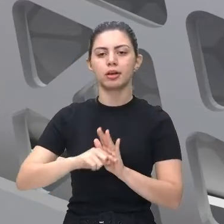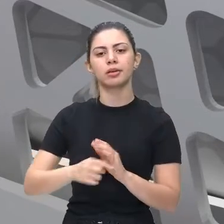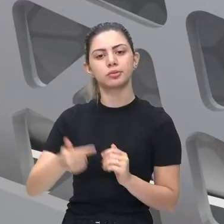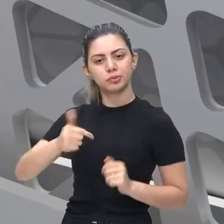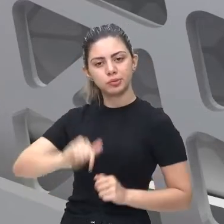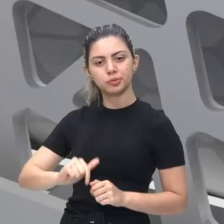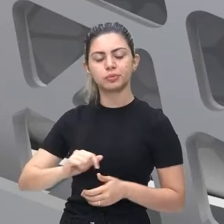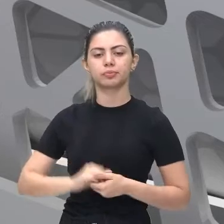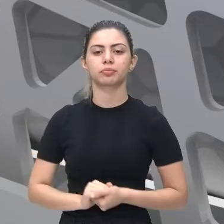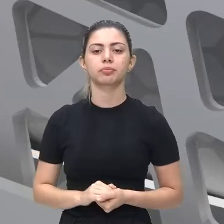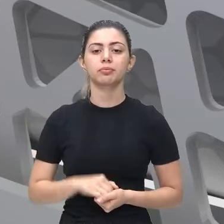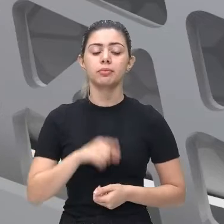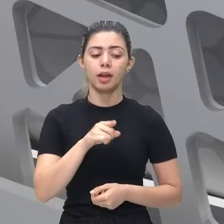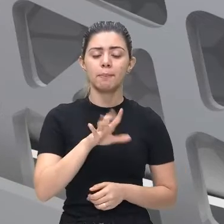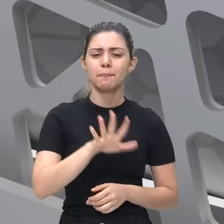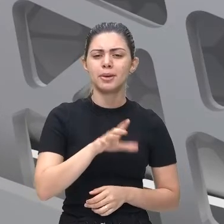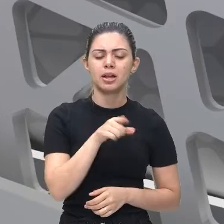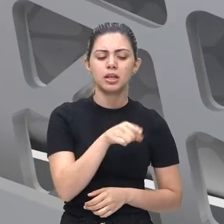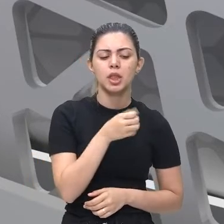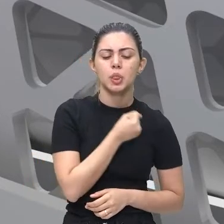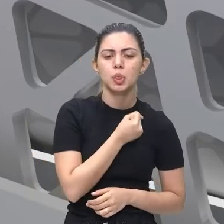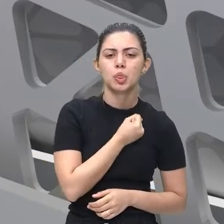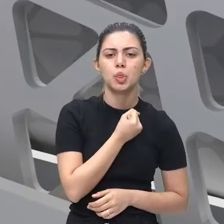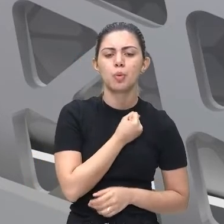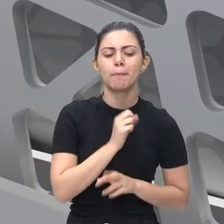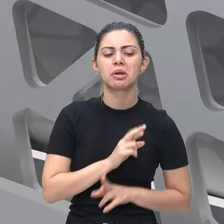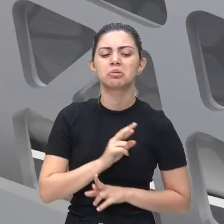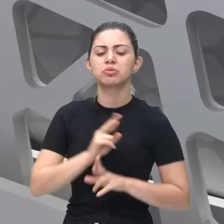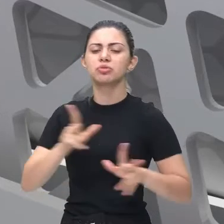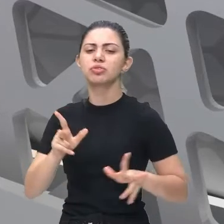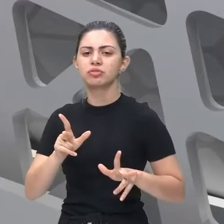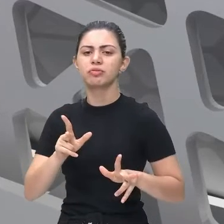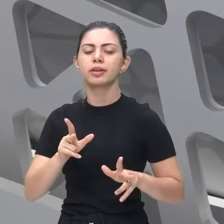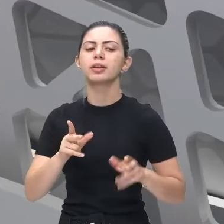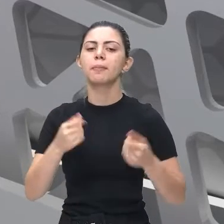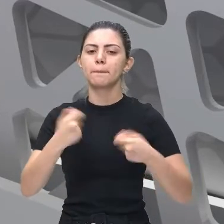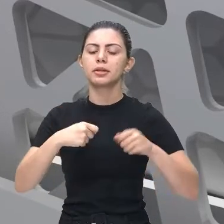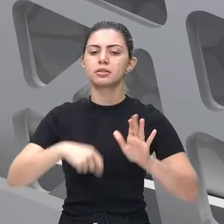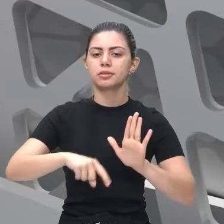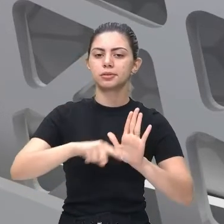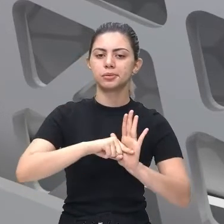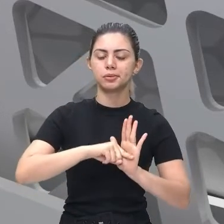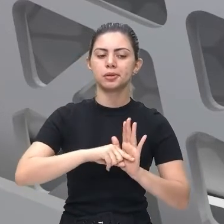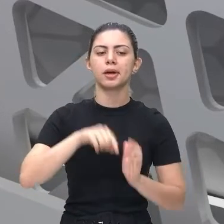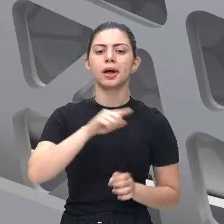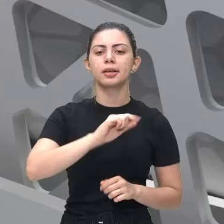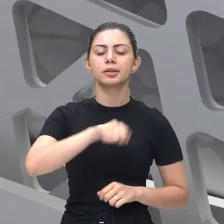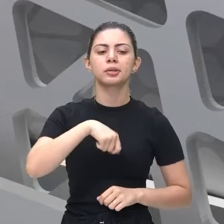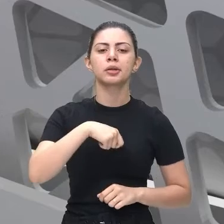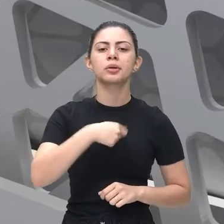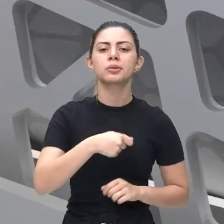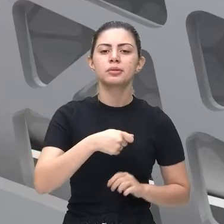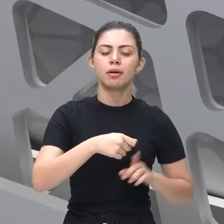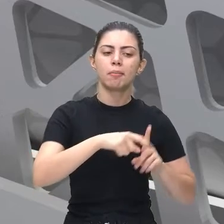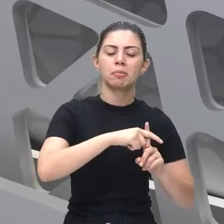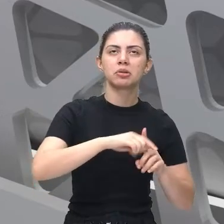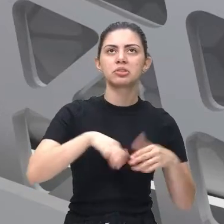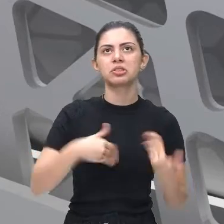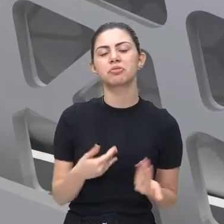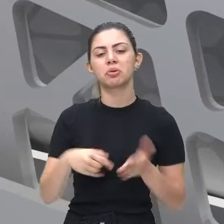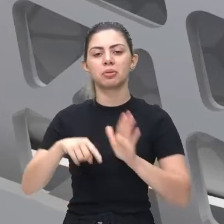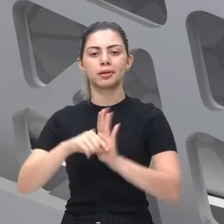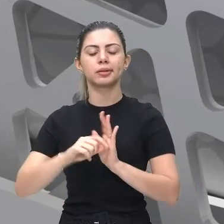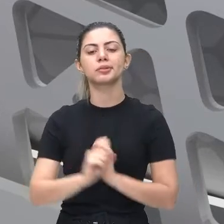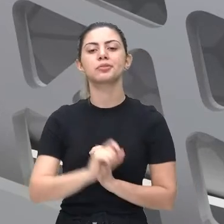deve subtrair esses números e colocar o sinal do número em valor absoluto, porque em